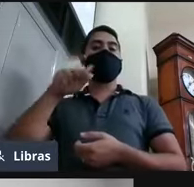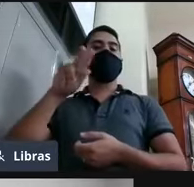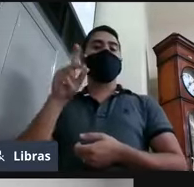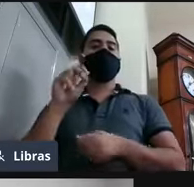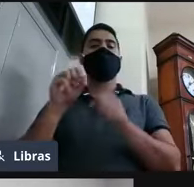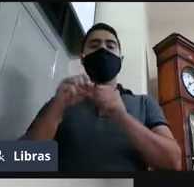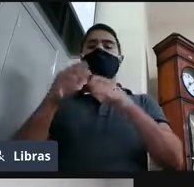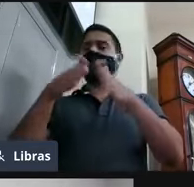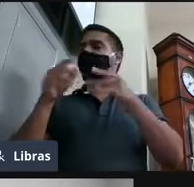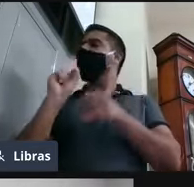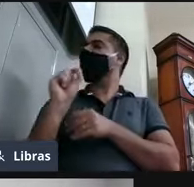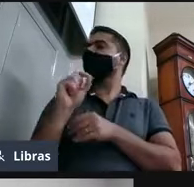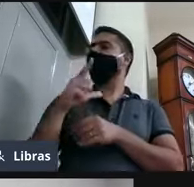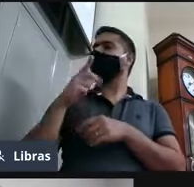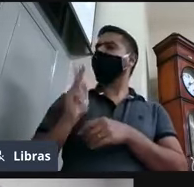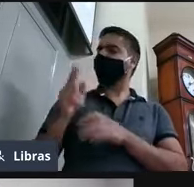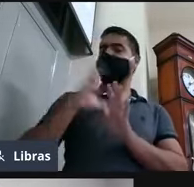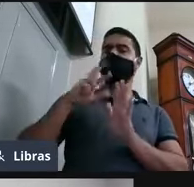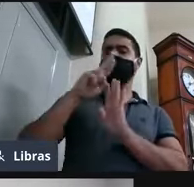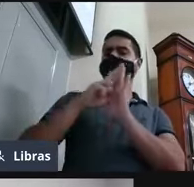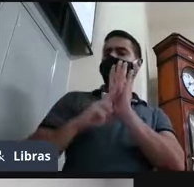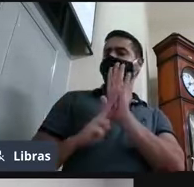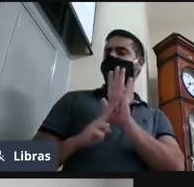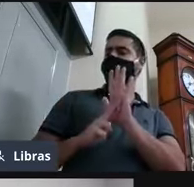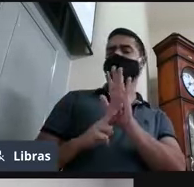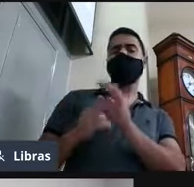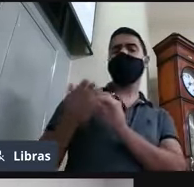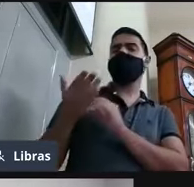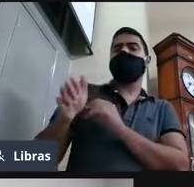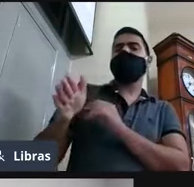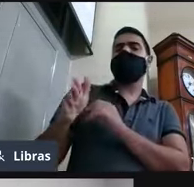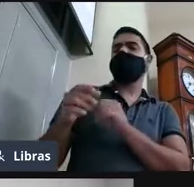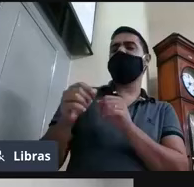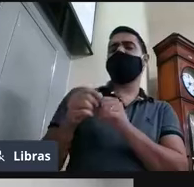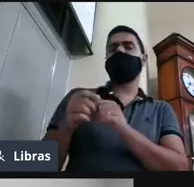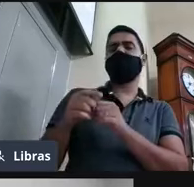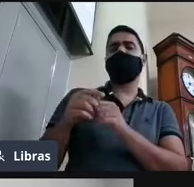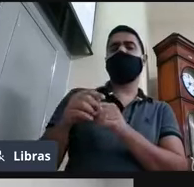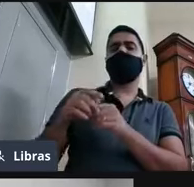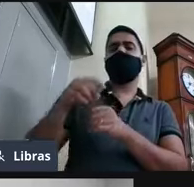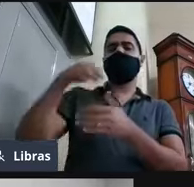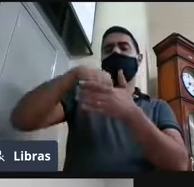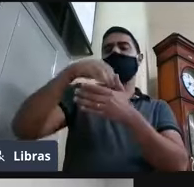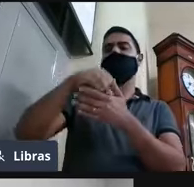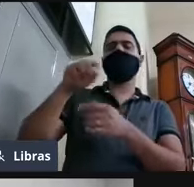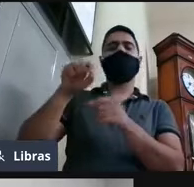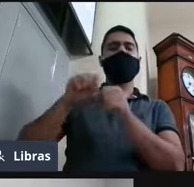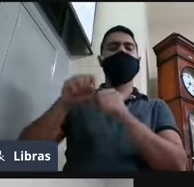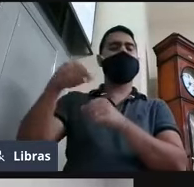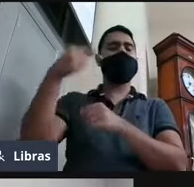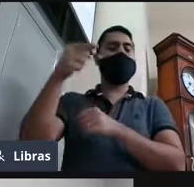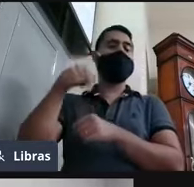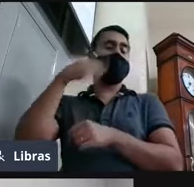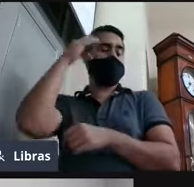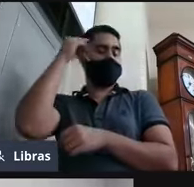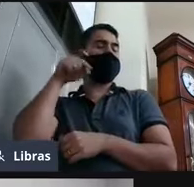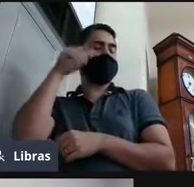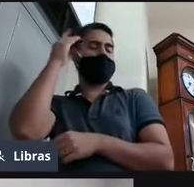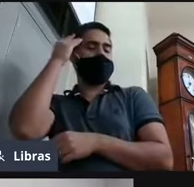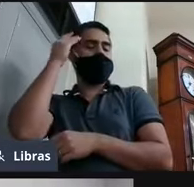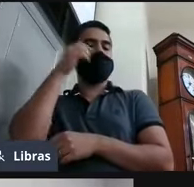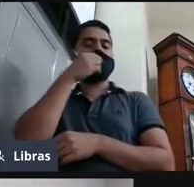apenas que se cumpra o regimento. Ninguém está querendo burlar aqui uma votação que vai ser feita depois, e eu sei que Vossa Excelência entende